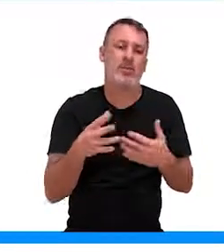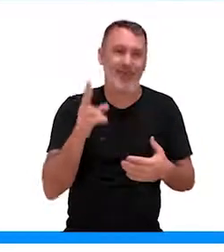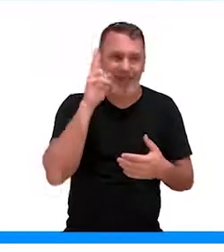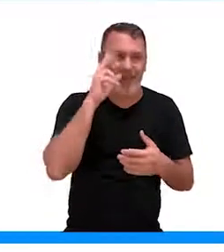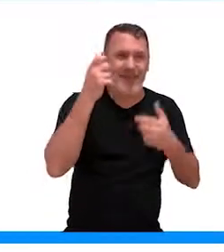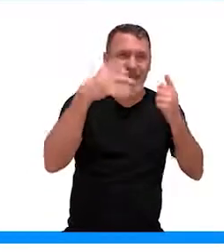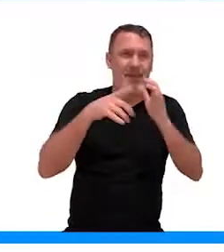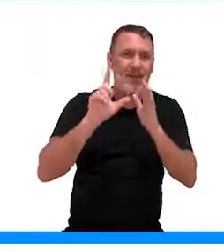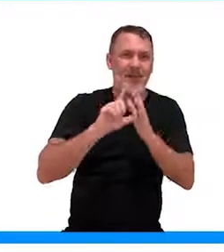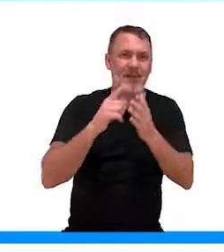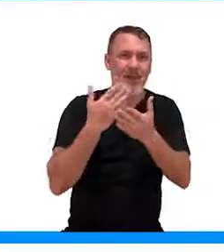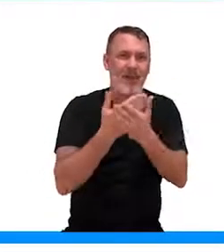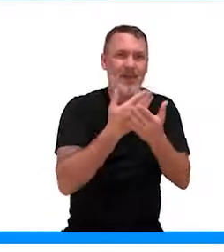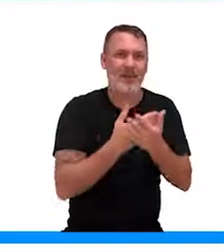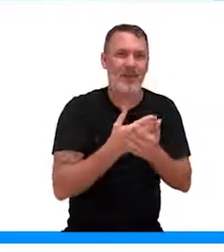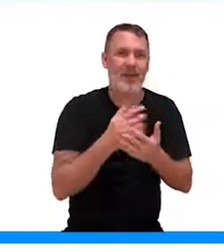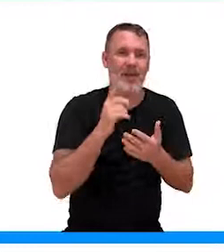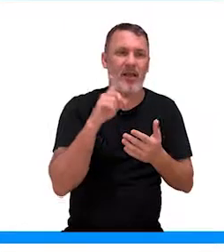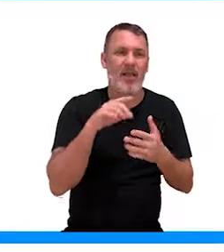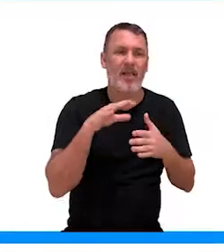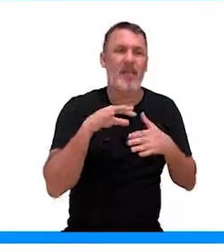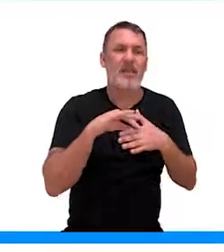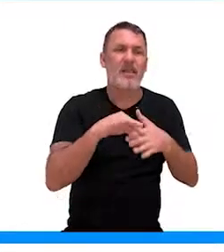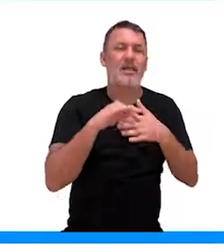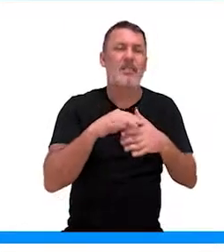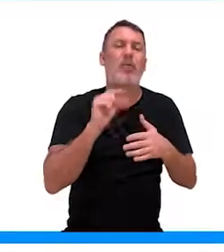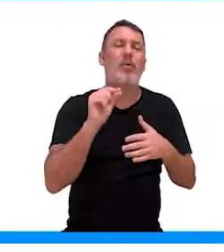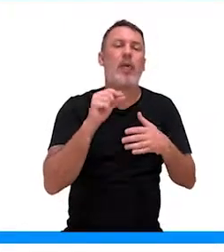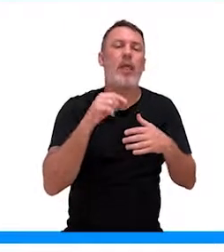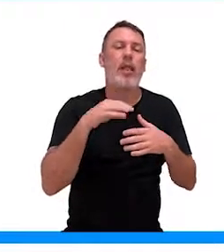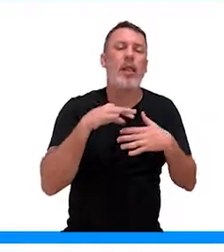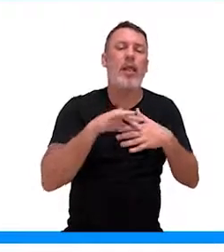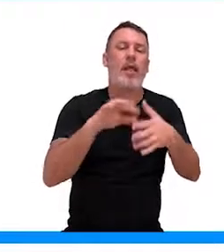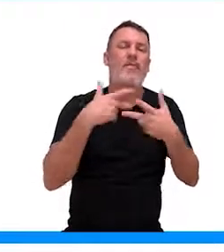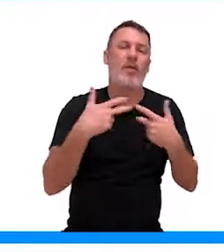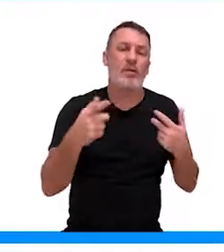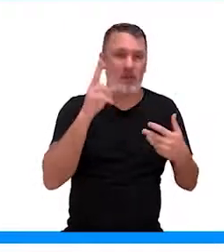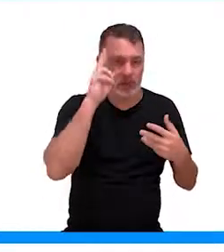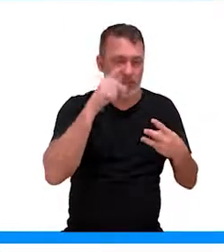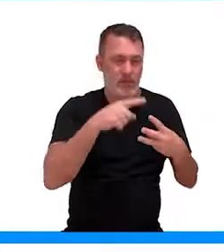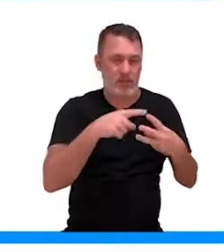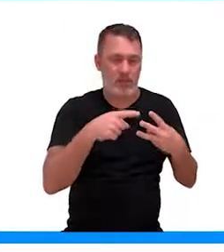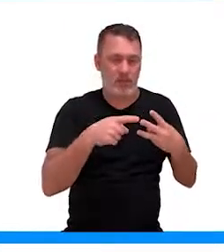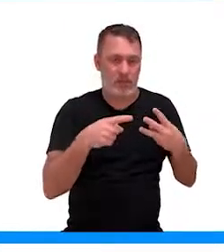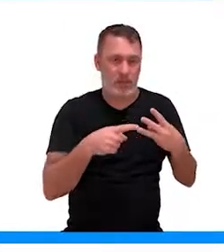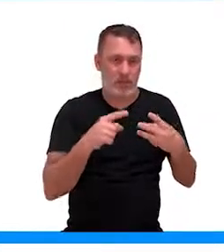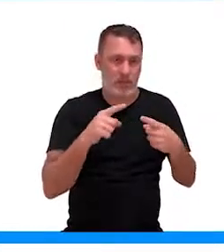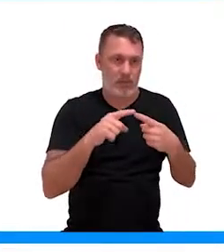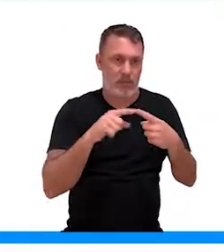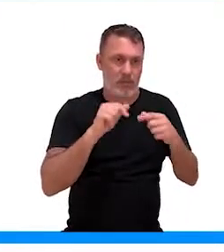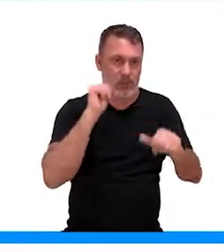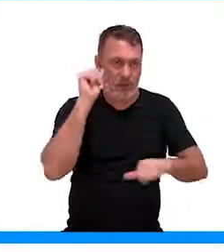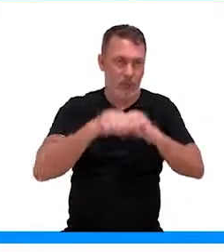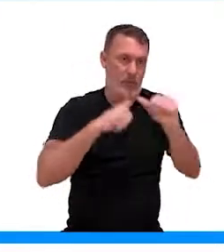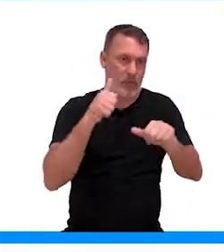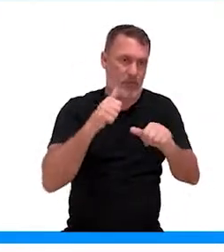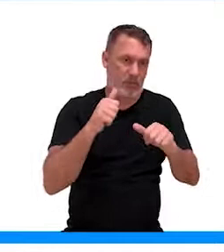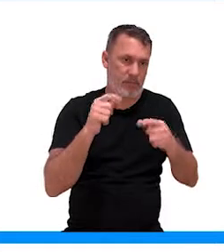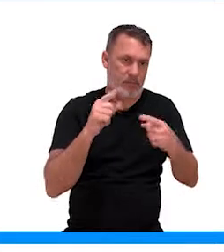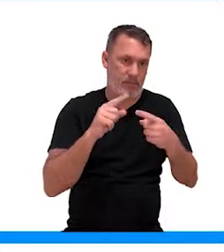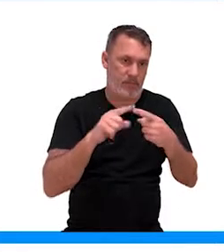que nós já falamos na aula de geologia? O processo erosivo ele tem 3 partes. A parte de alteração,